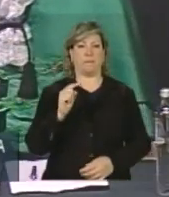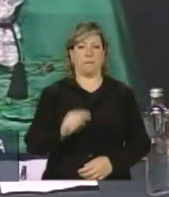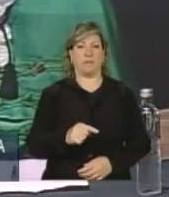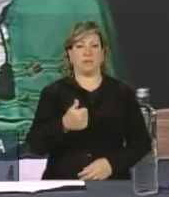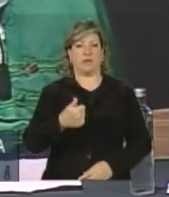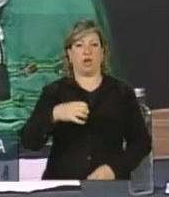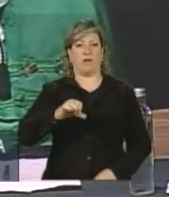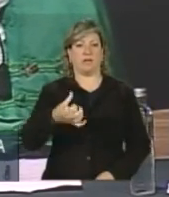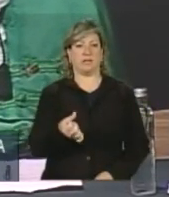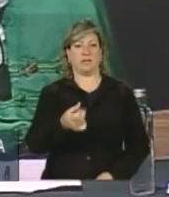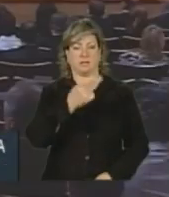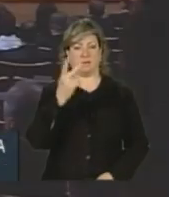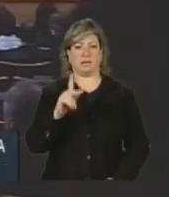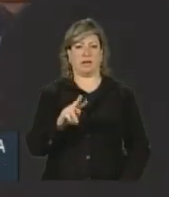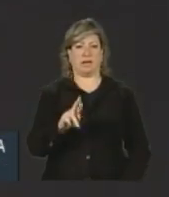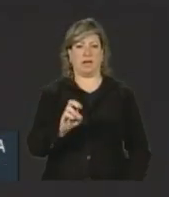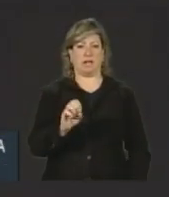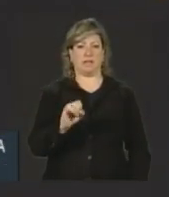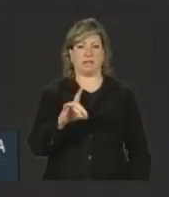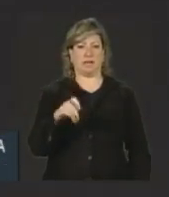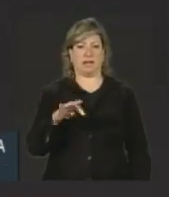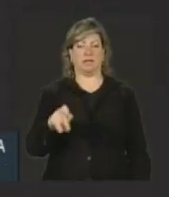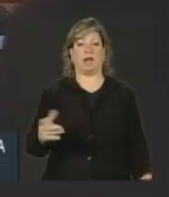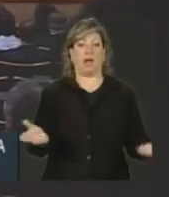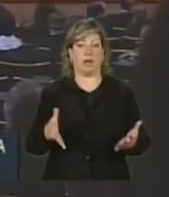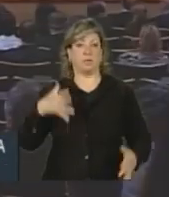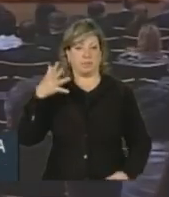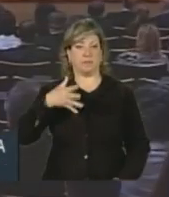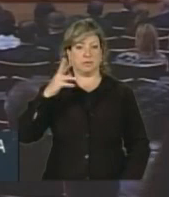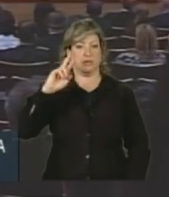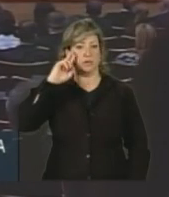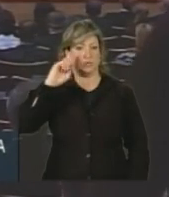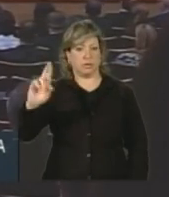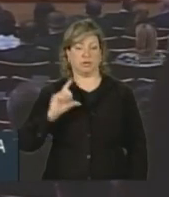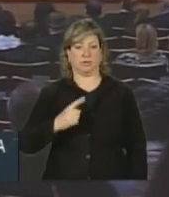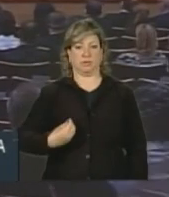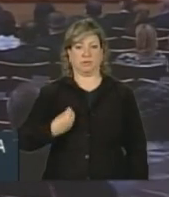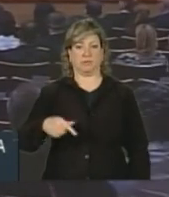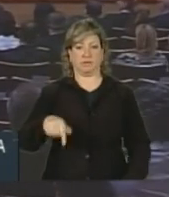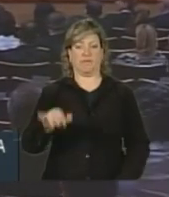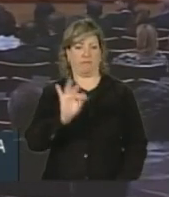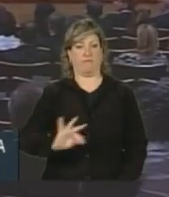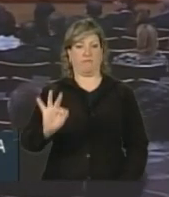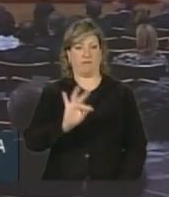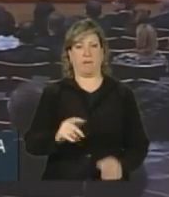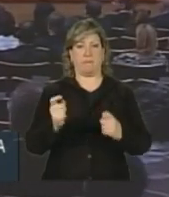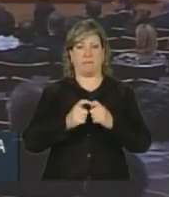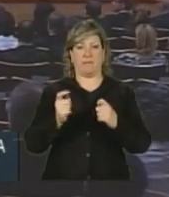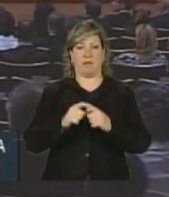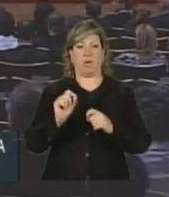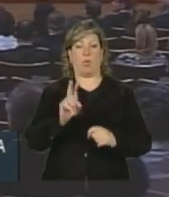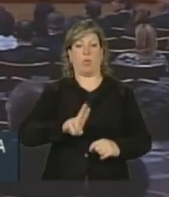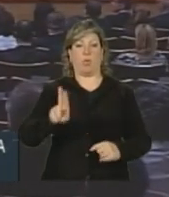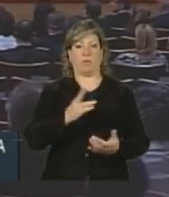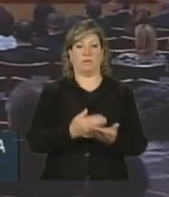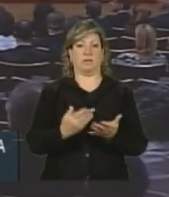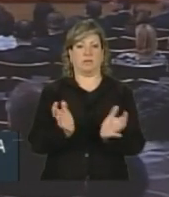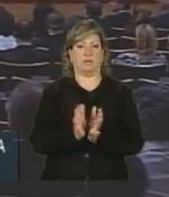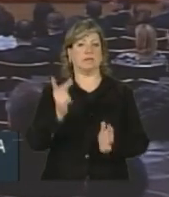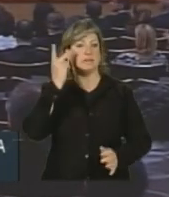residentes. Com a palavra, o diretor em exercício da Faculdade de Medicina da Universidade de São